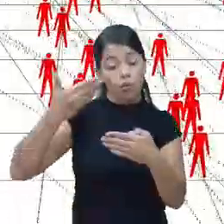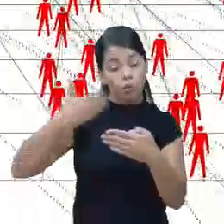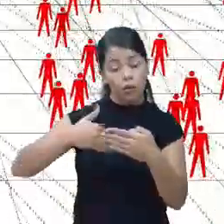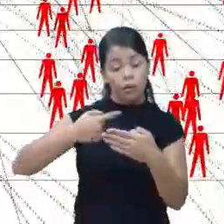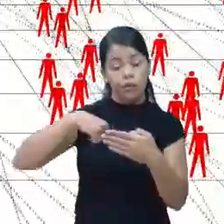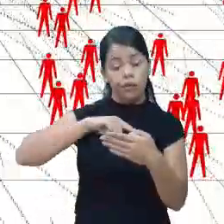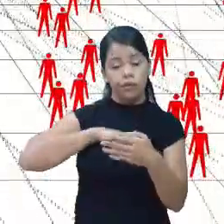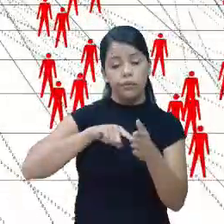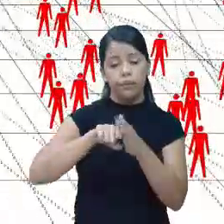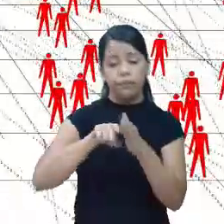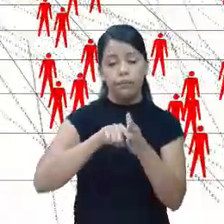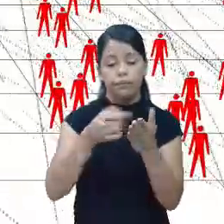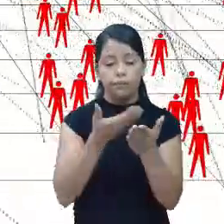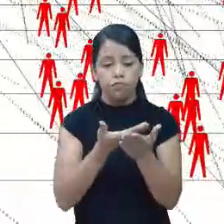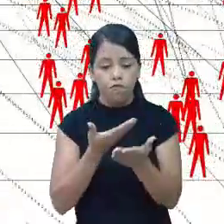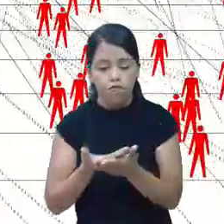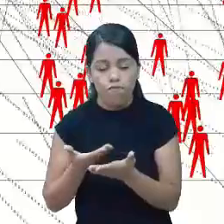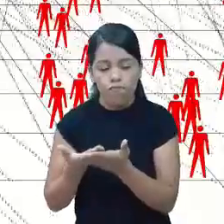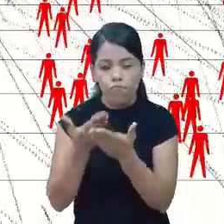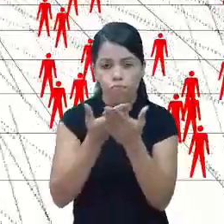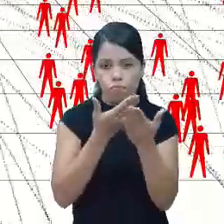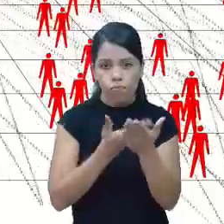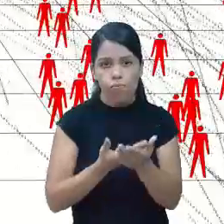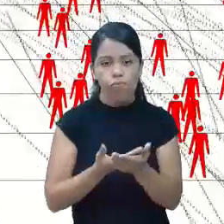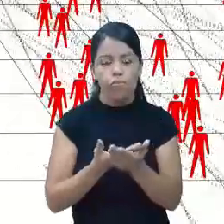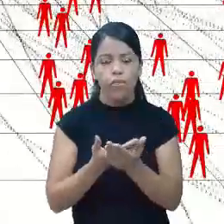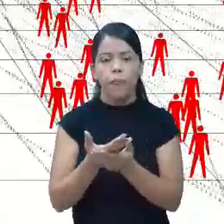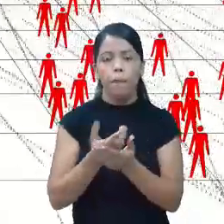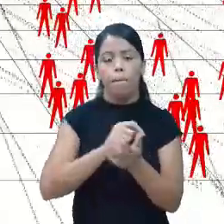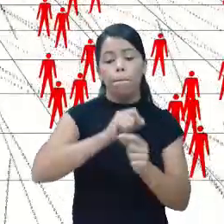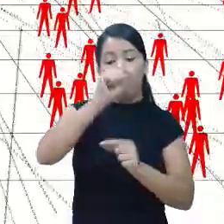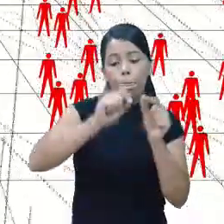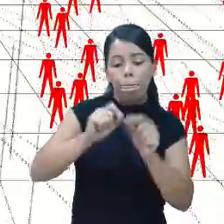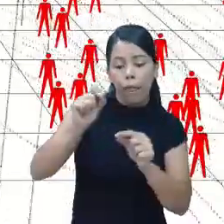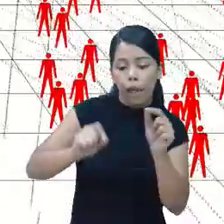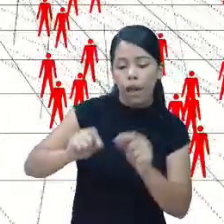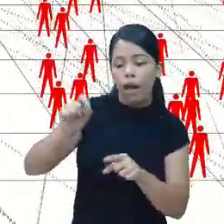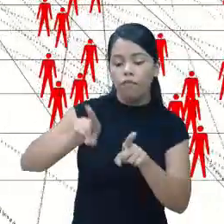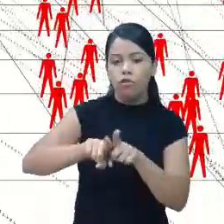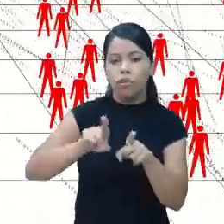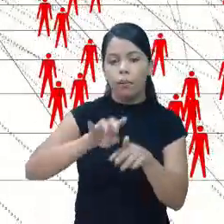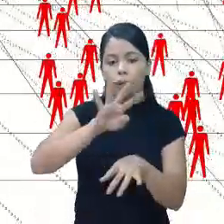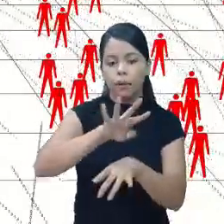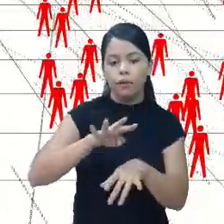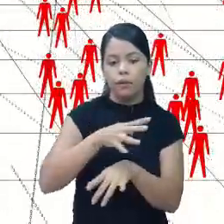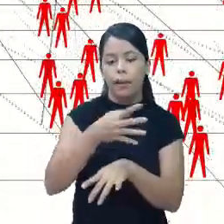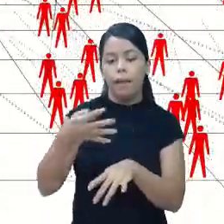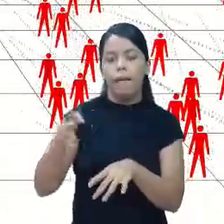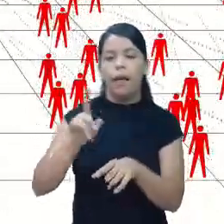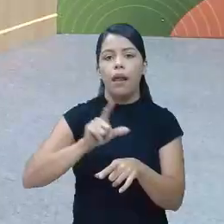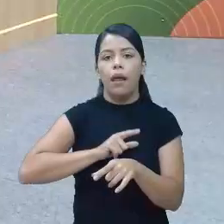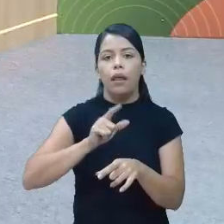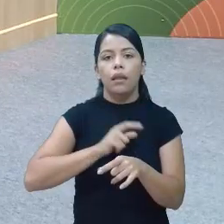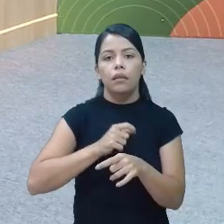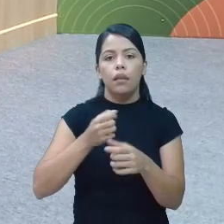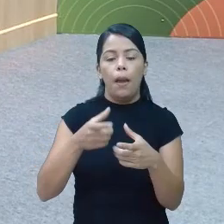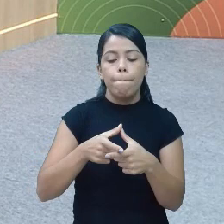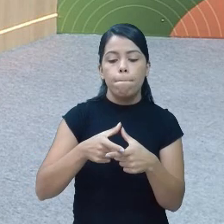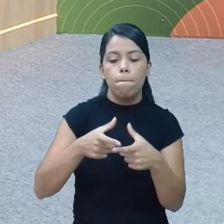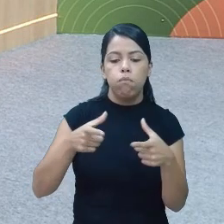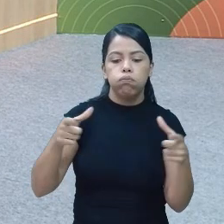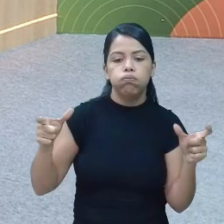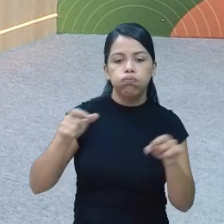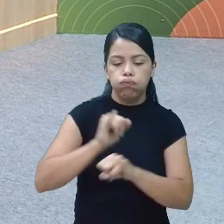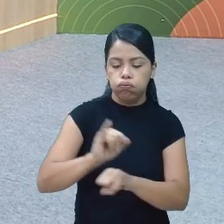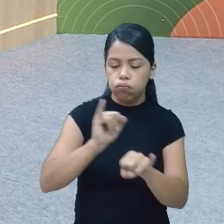tabelas, na verdade, existe uma grande rede de informações, ou seja, uma grande quantidade de informações que